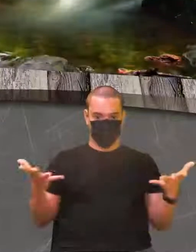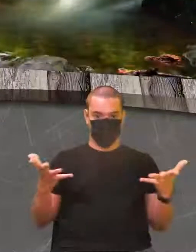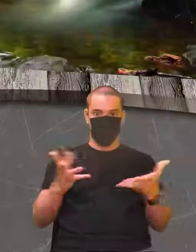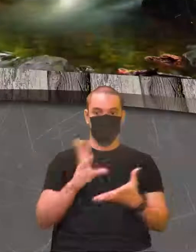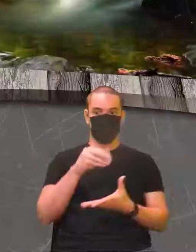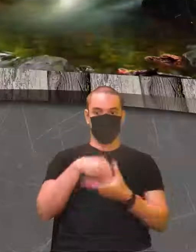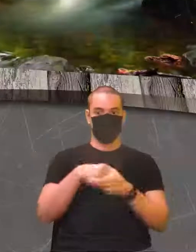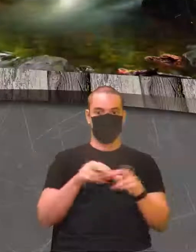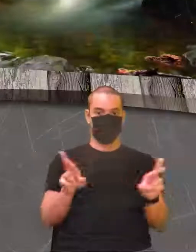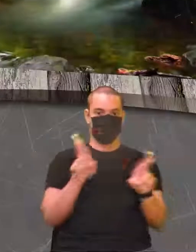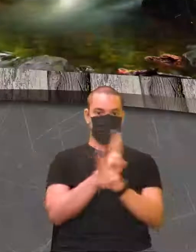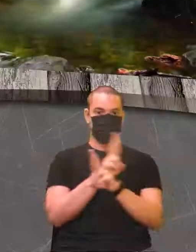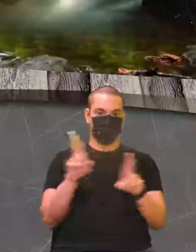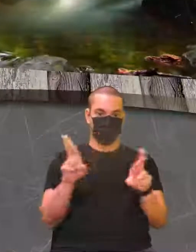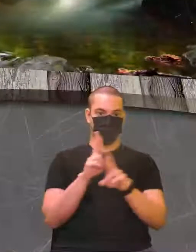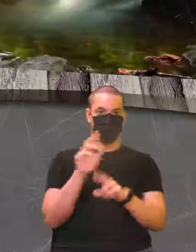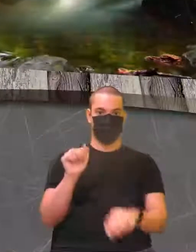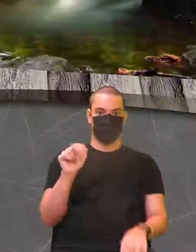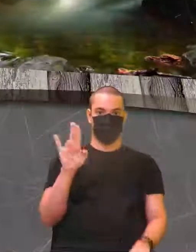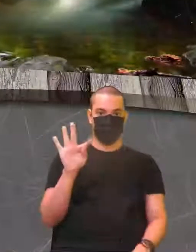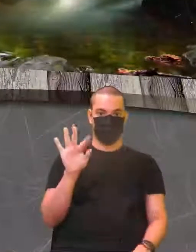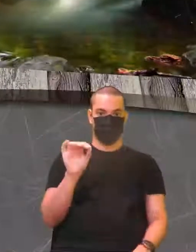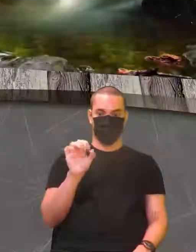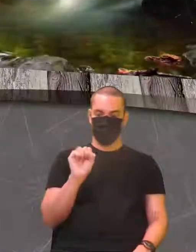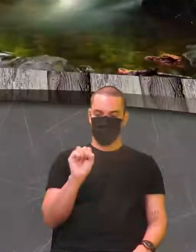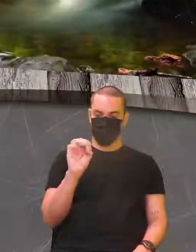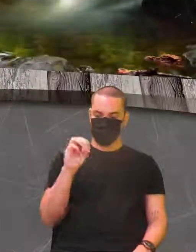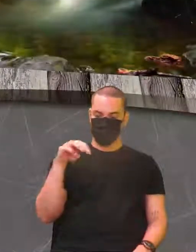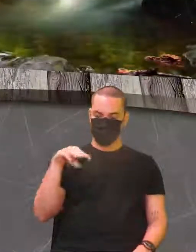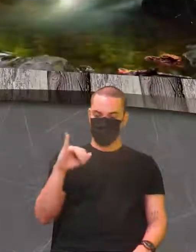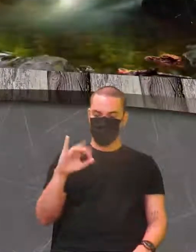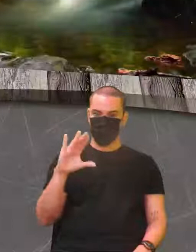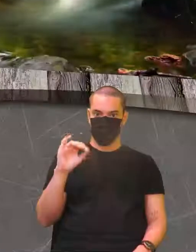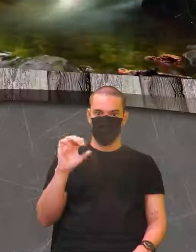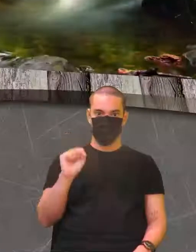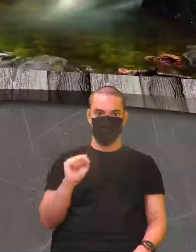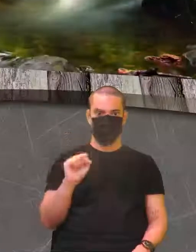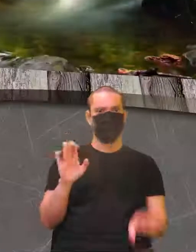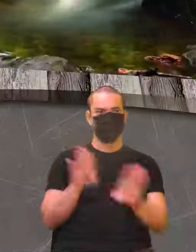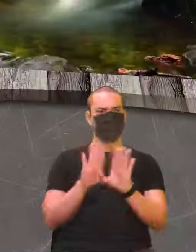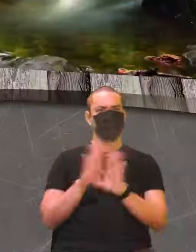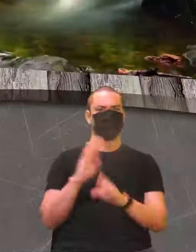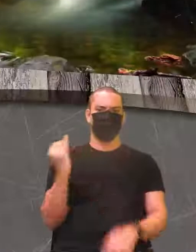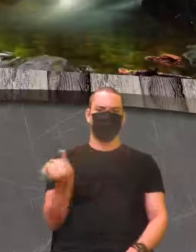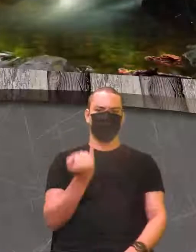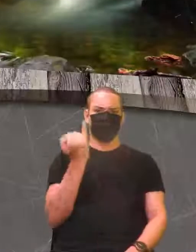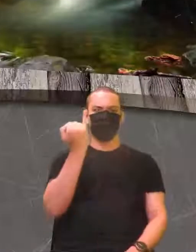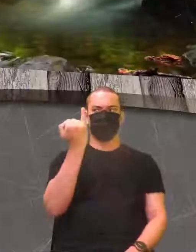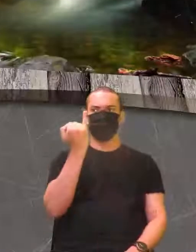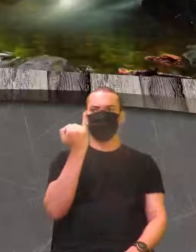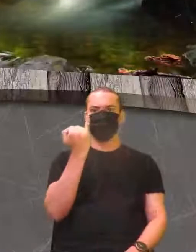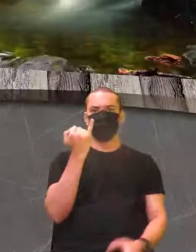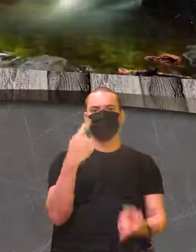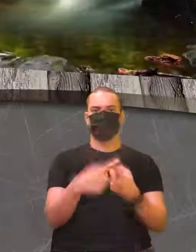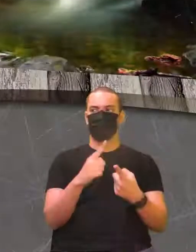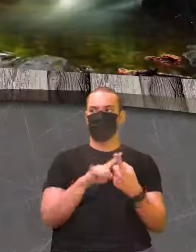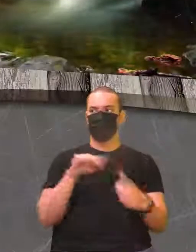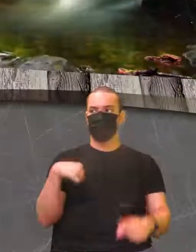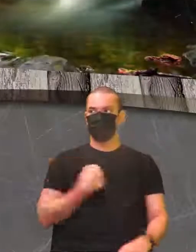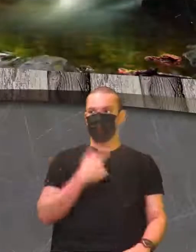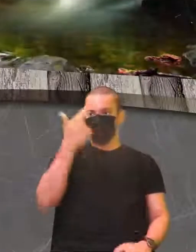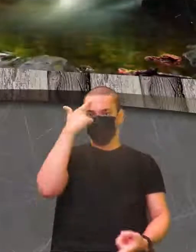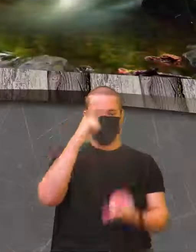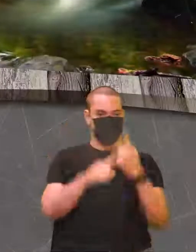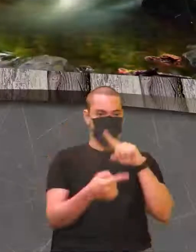ali relacionados aos genes autossômicos. E, tão importante, né, prof? Exatamente. Esses